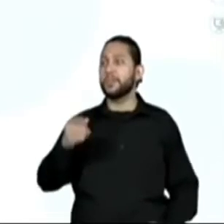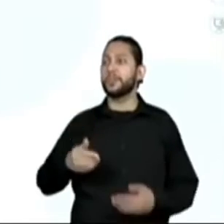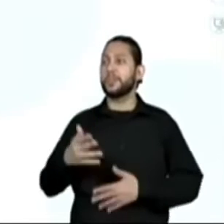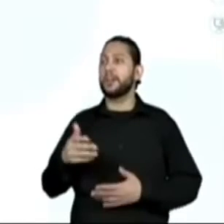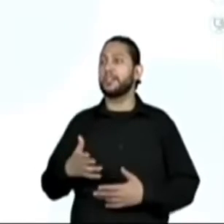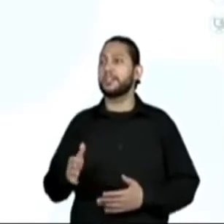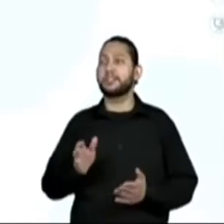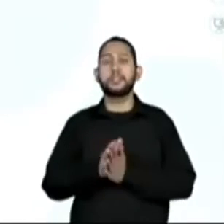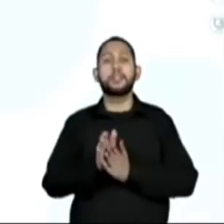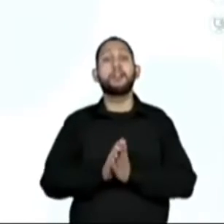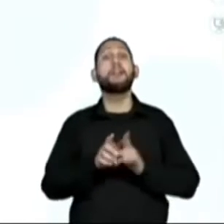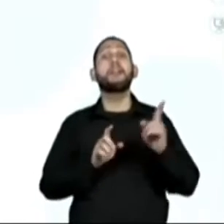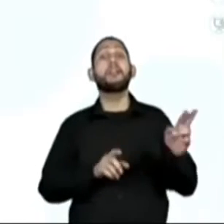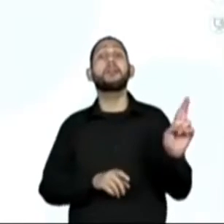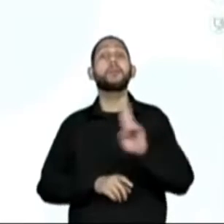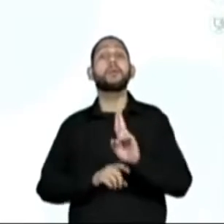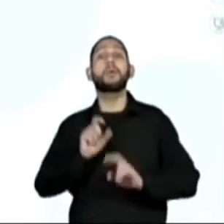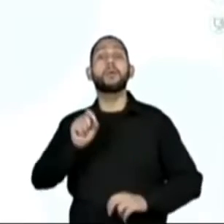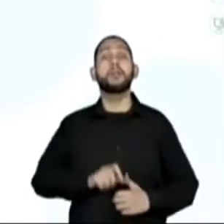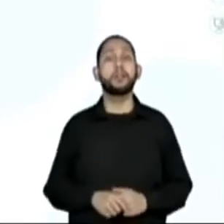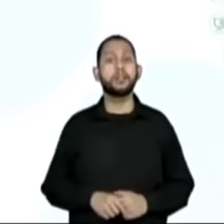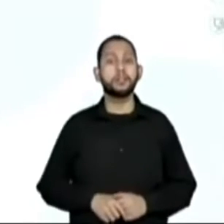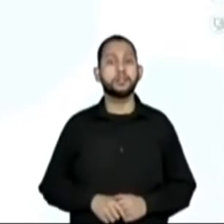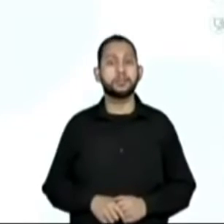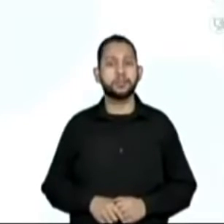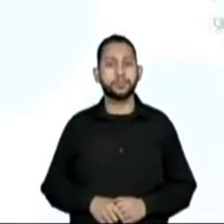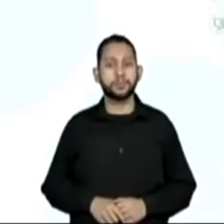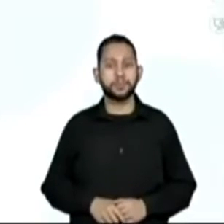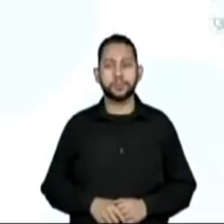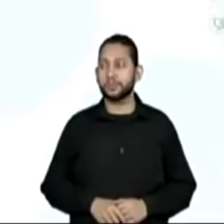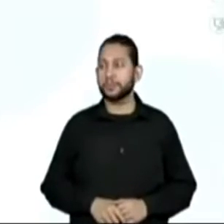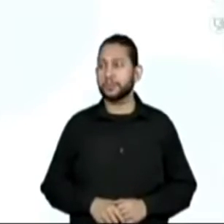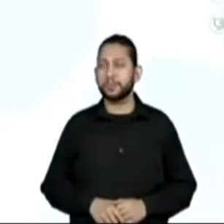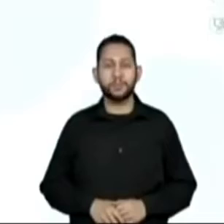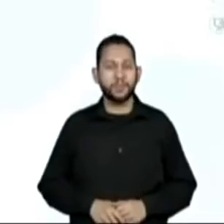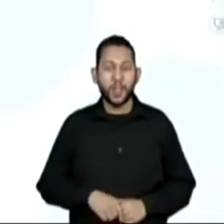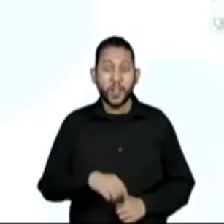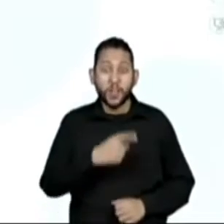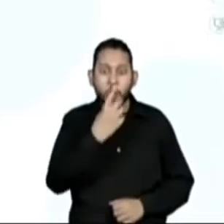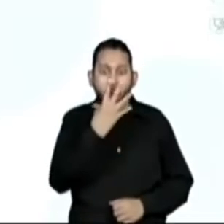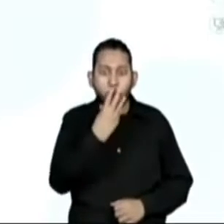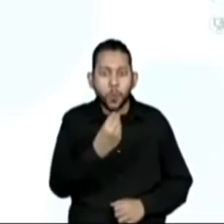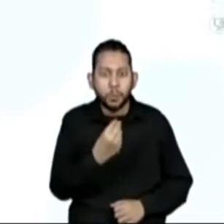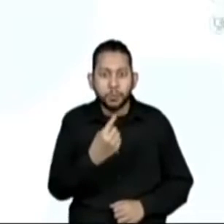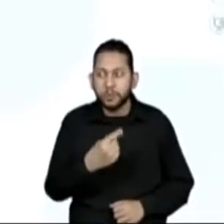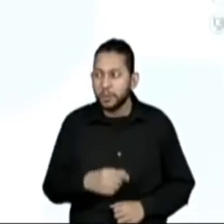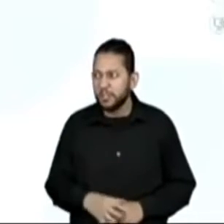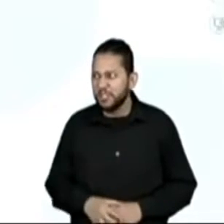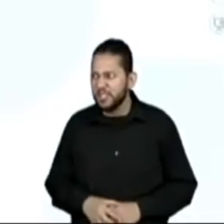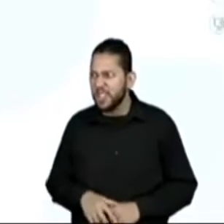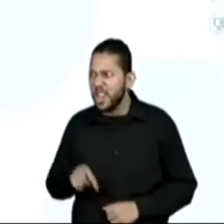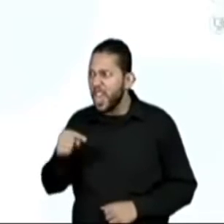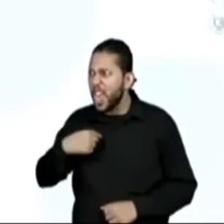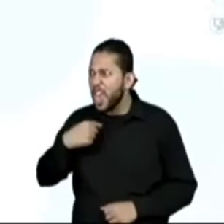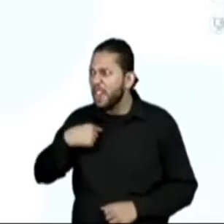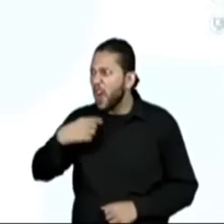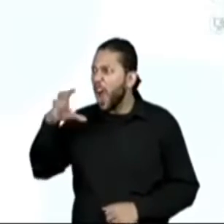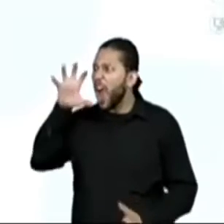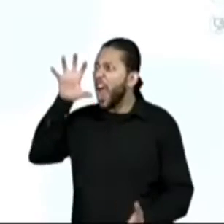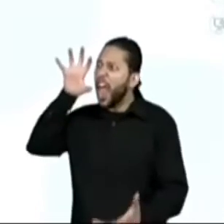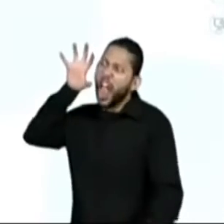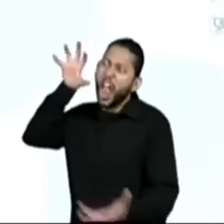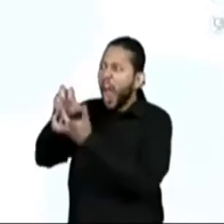Que boca grande você tem. Aí a Laura virou e falou assim, que ele responde, é pra te comer. Ele responde, isso